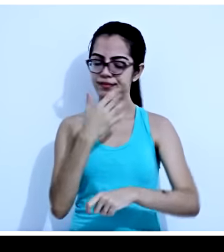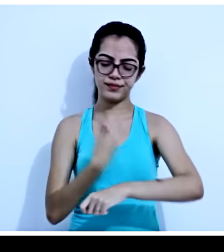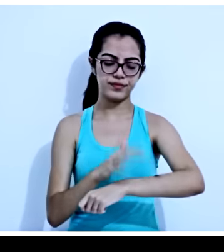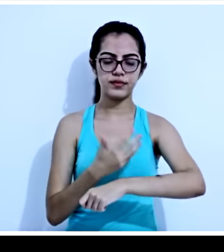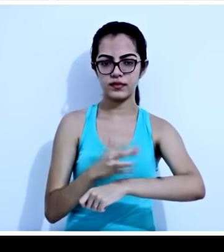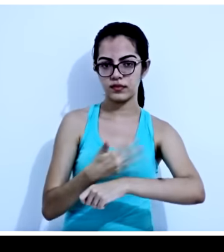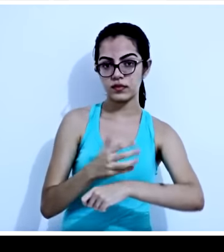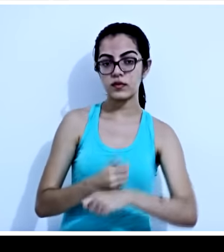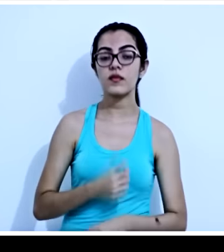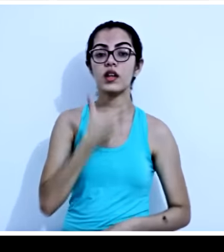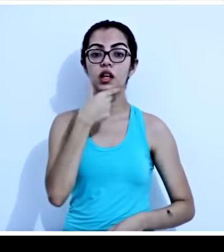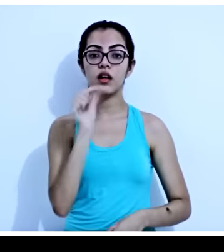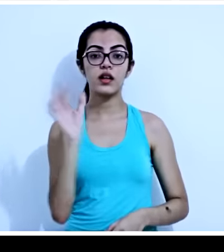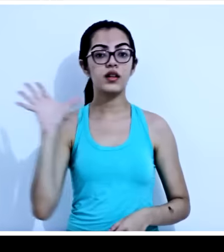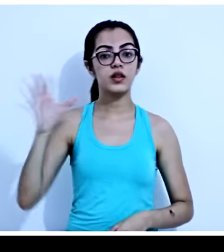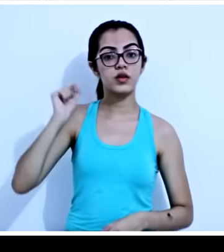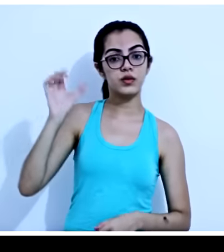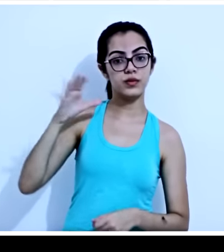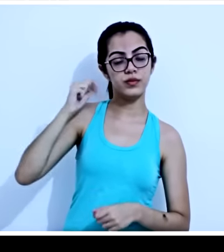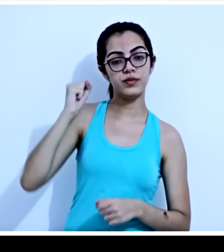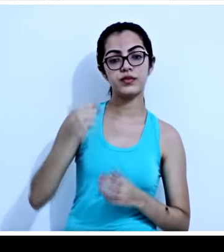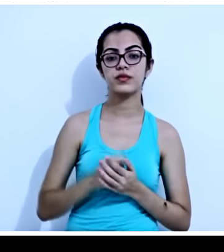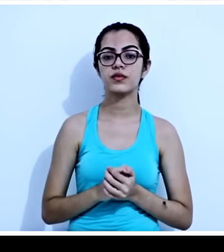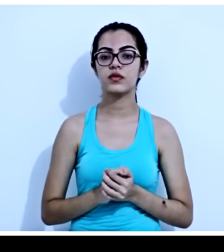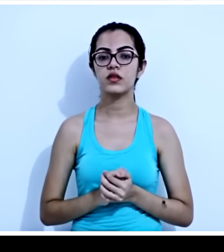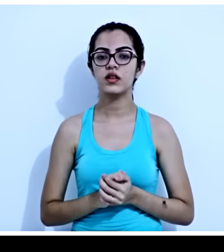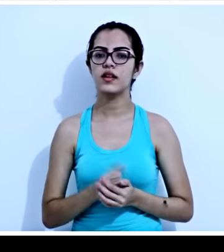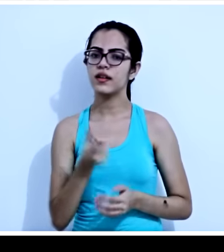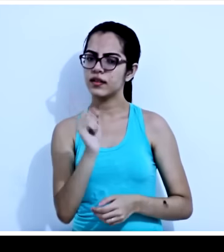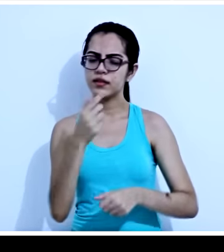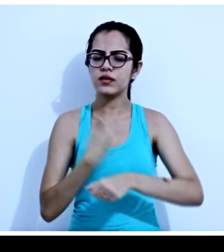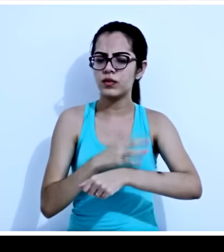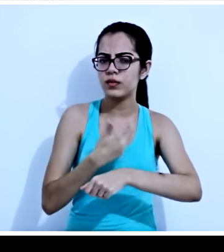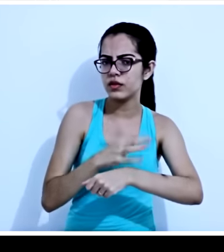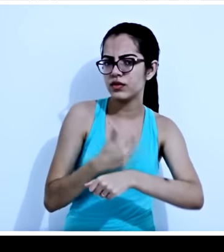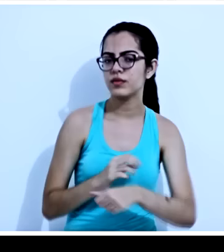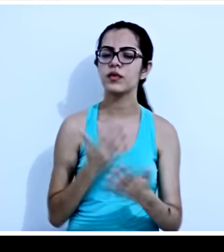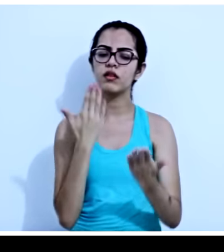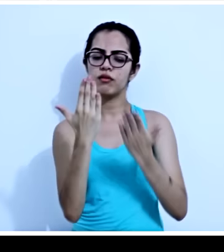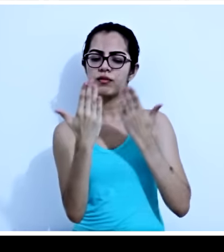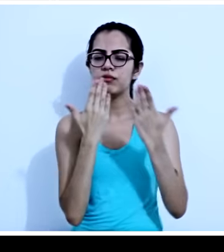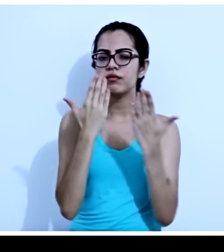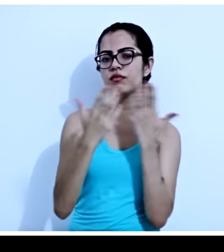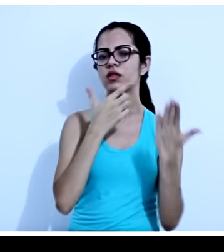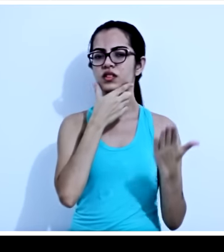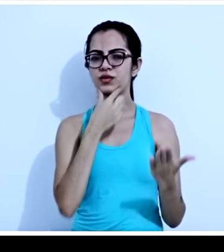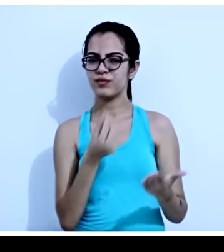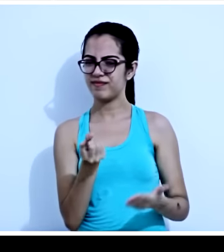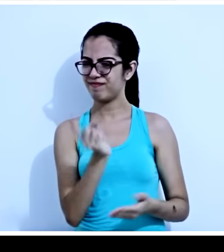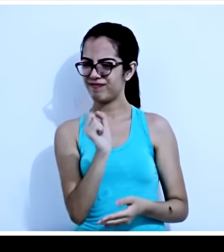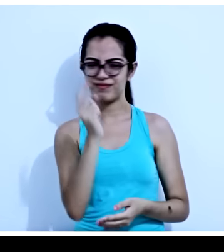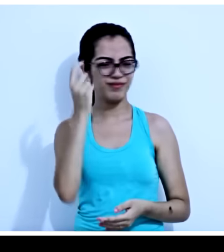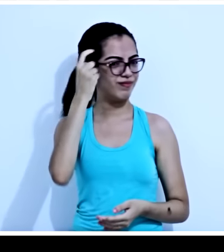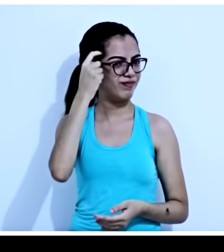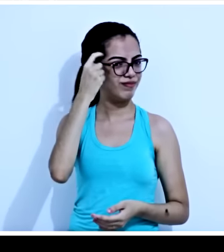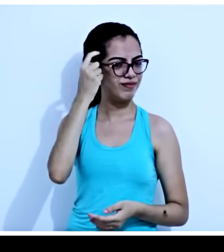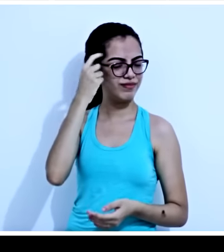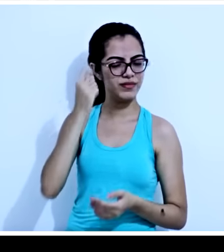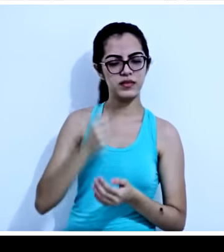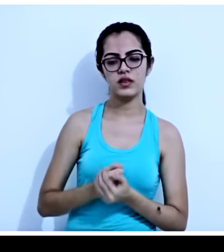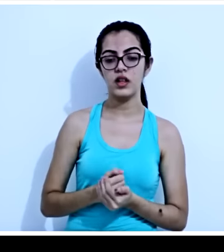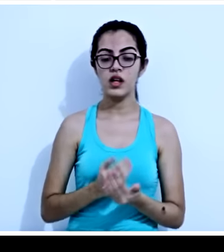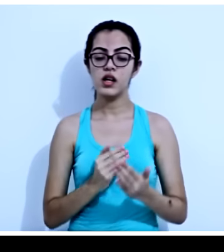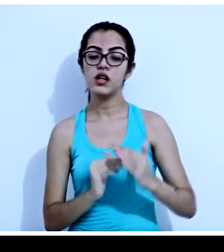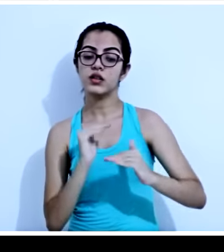mensagem, aqueles que têm o conhecimento, mas não praticam esse conhecimento, é comparado com aquele homem insensato, tolo,